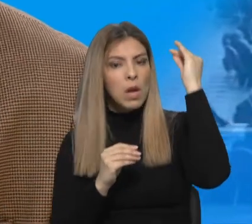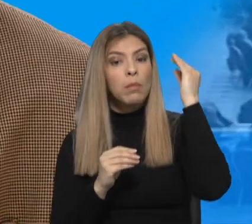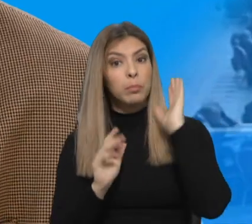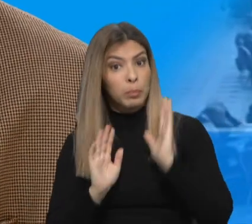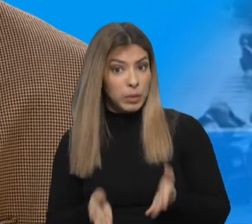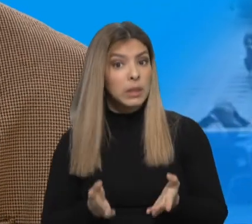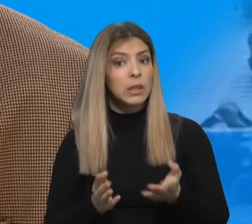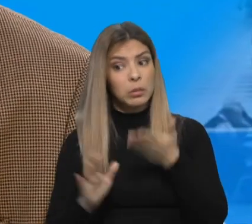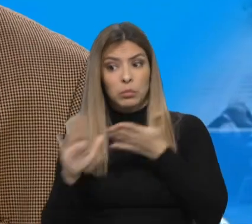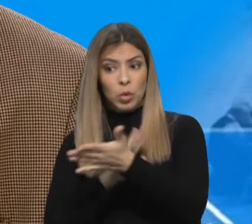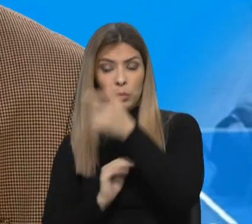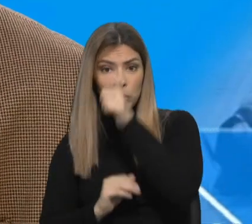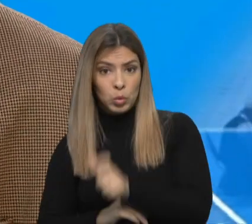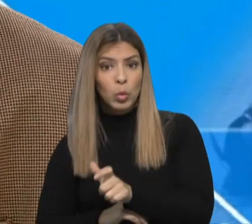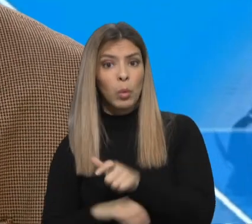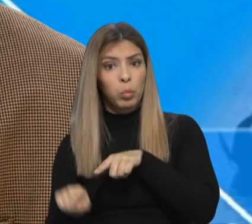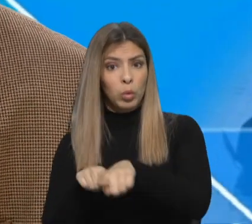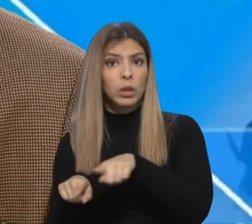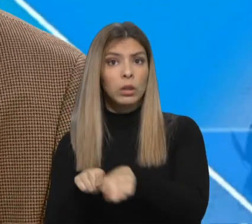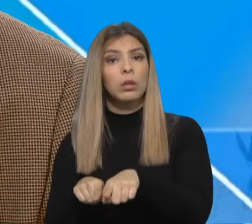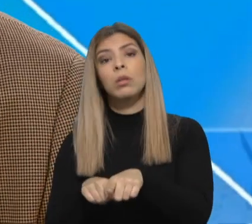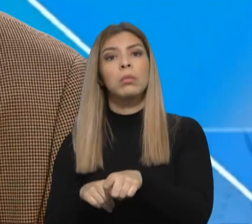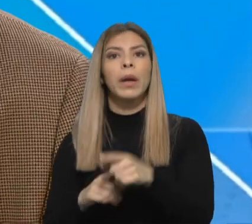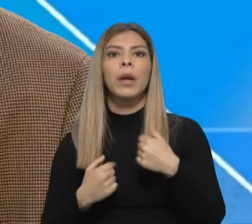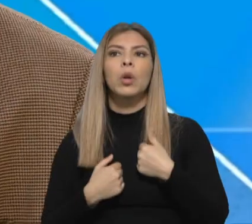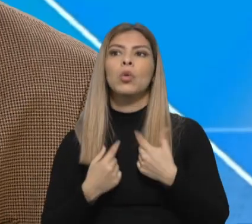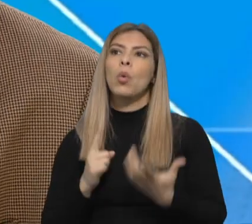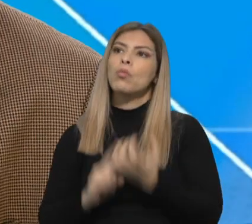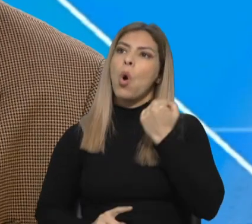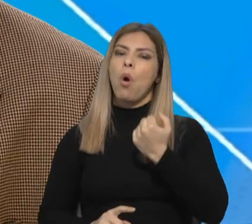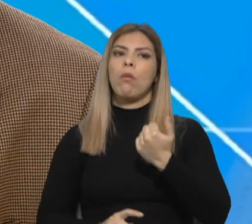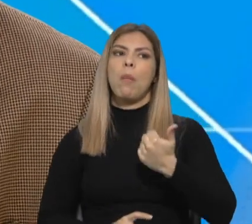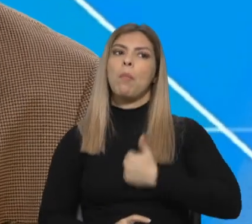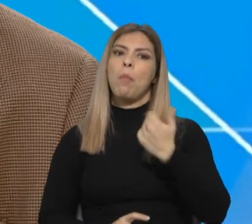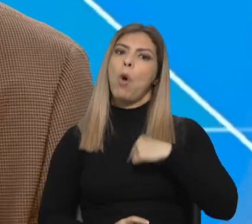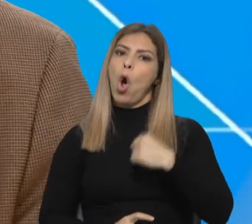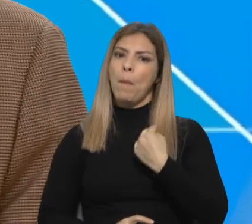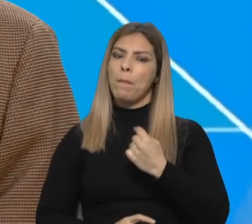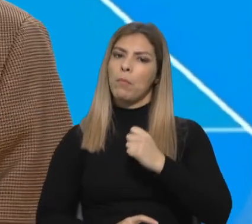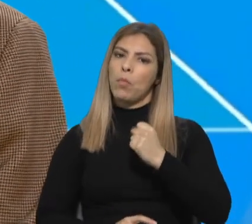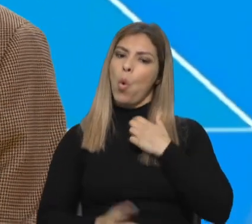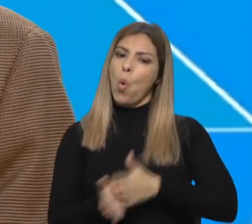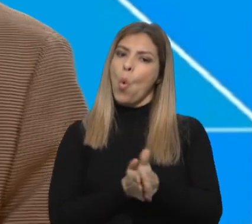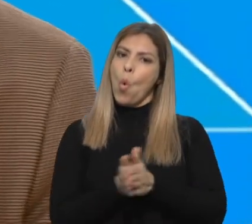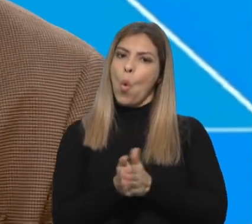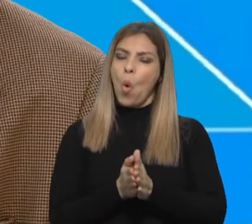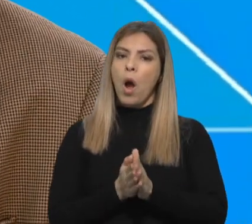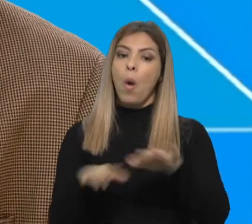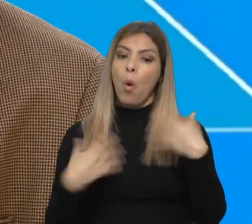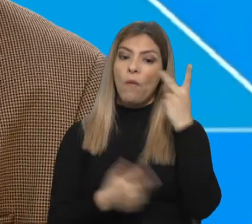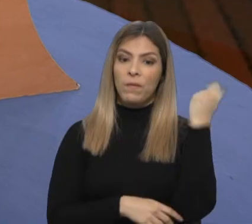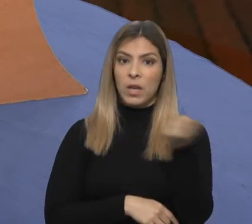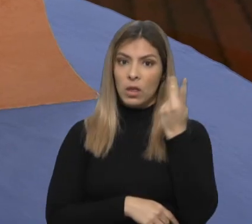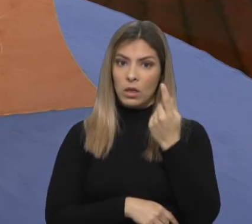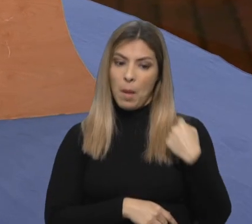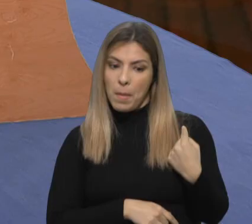passa tanto por aquilo que nós podemos ter em ganho próprio e para a nossa própria vida individual,